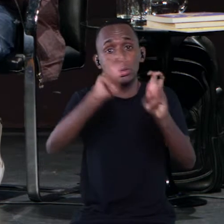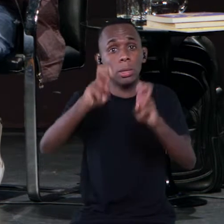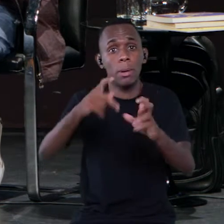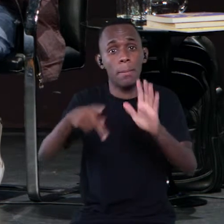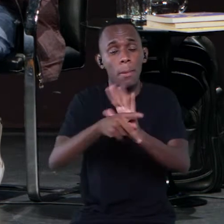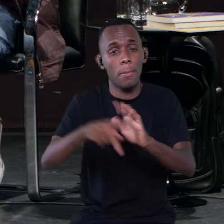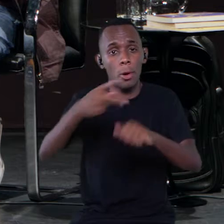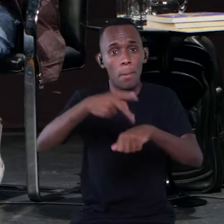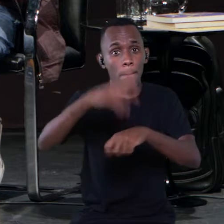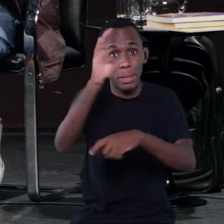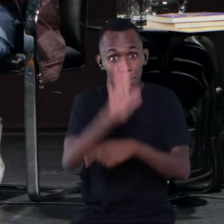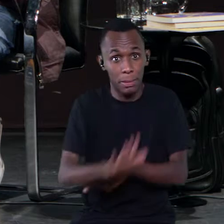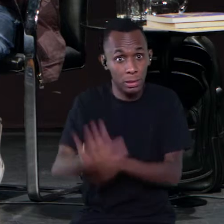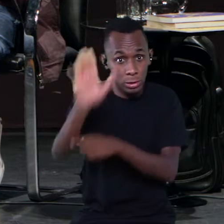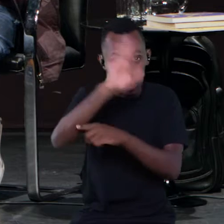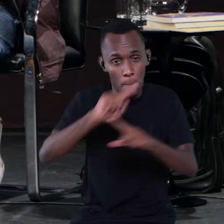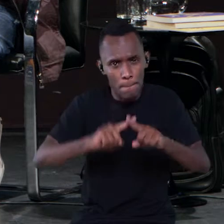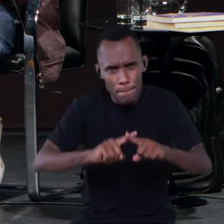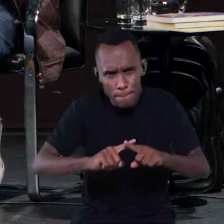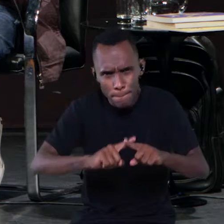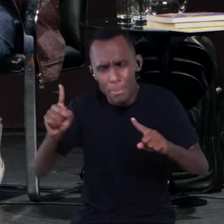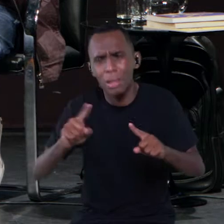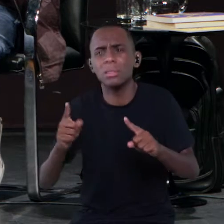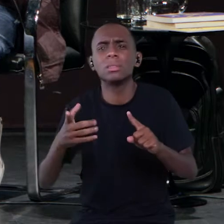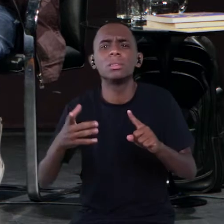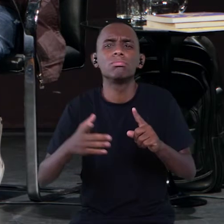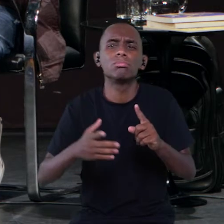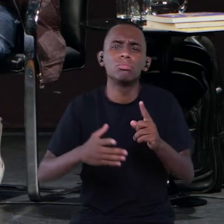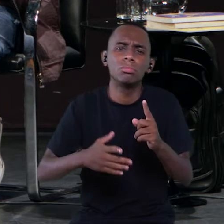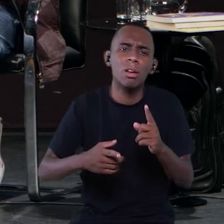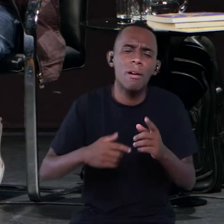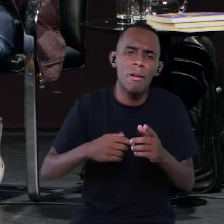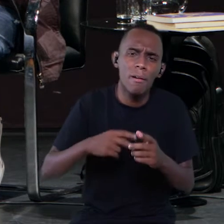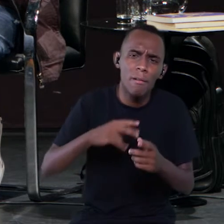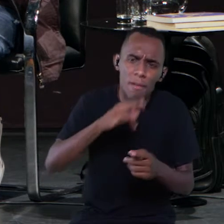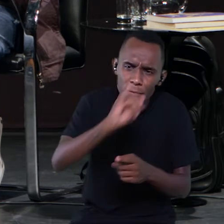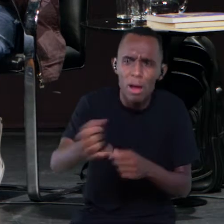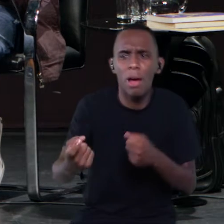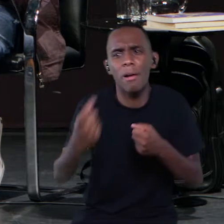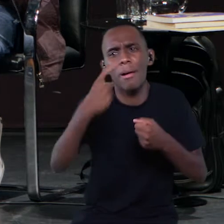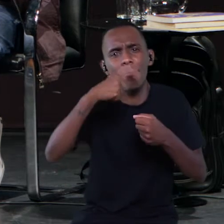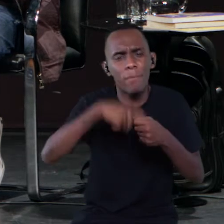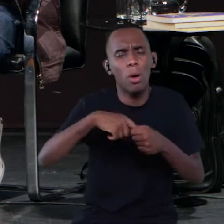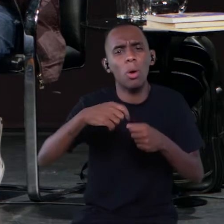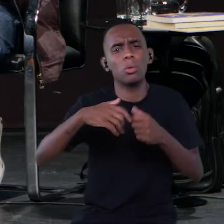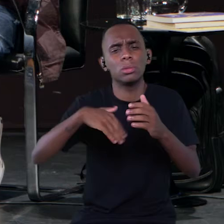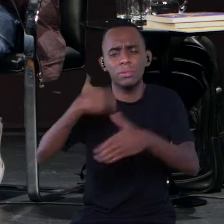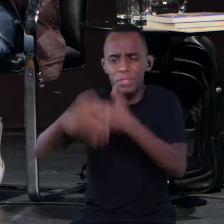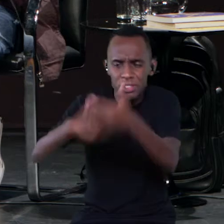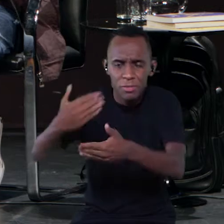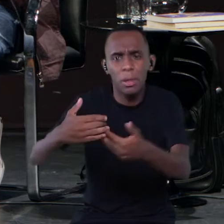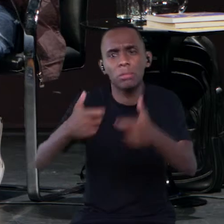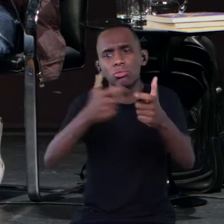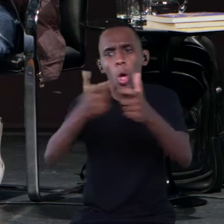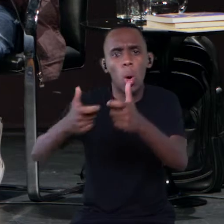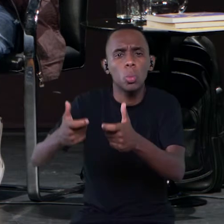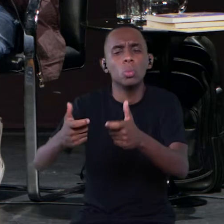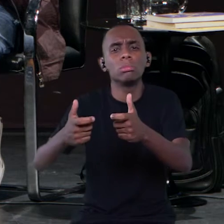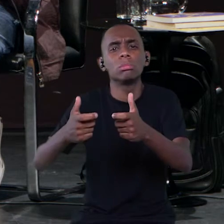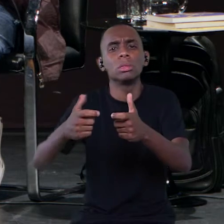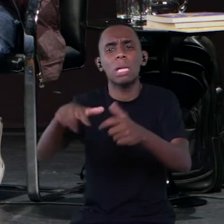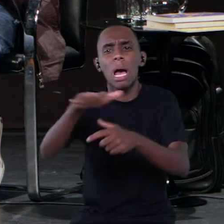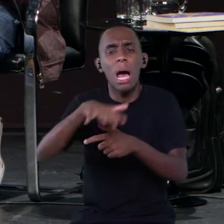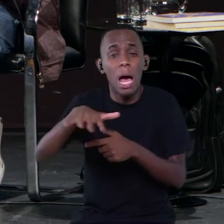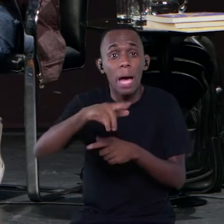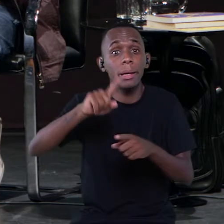Brasil, mas os efeitos dessas idas e vindas, né, de investimentos em áreas mais técnicas ou menos técnicas,